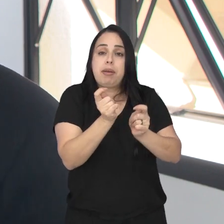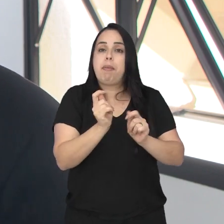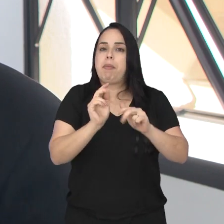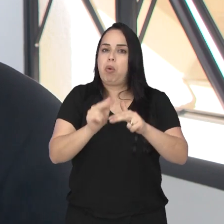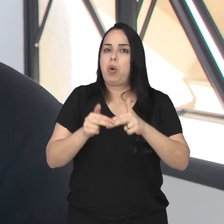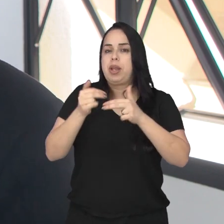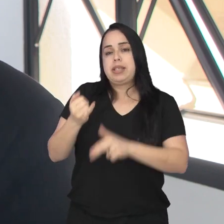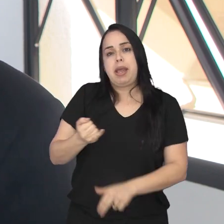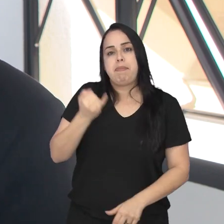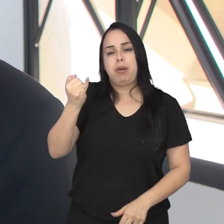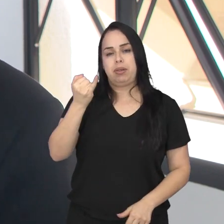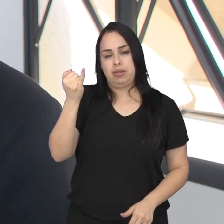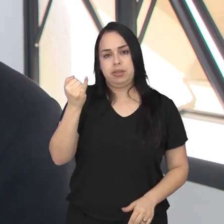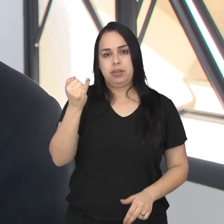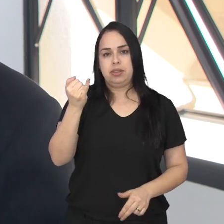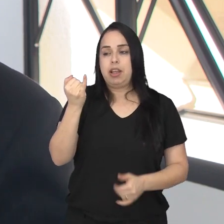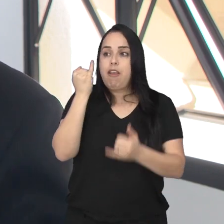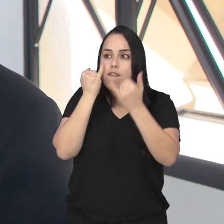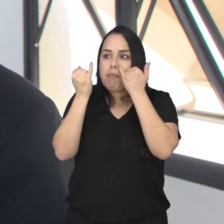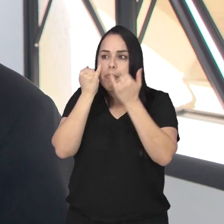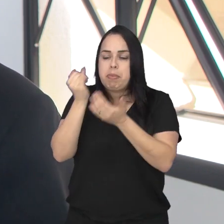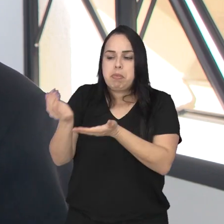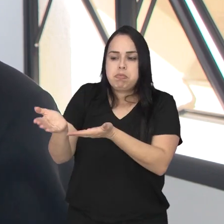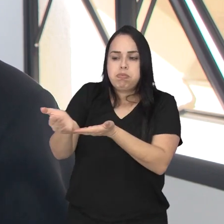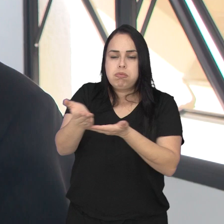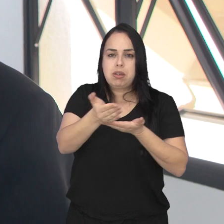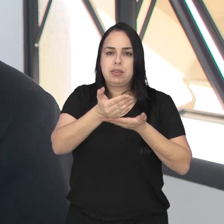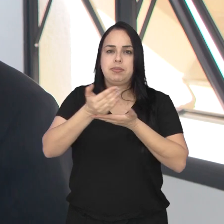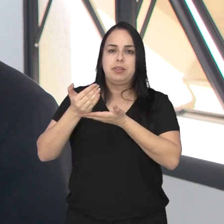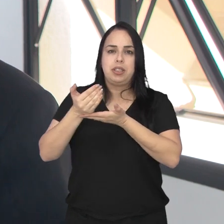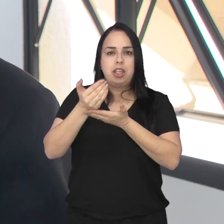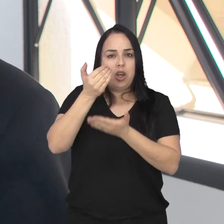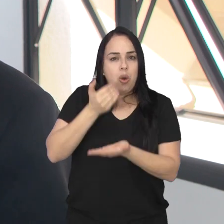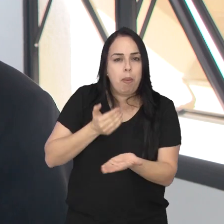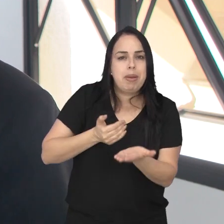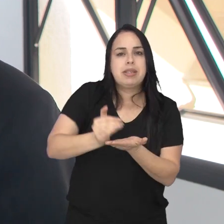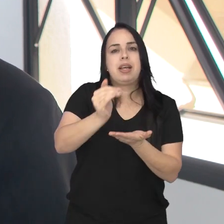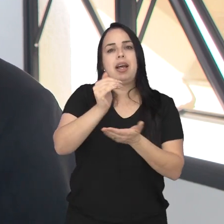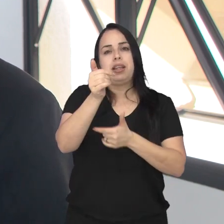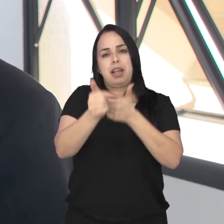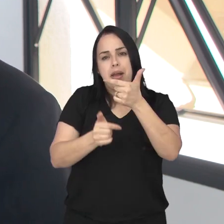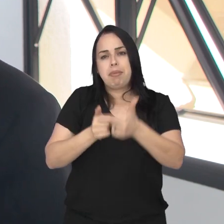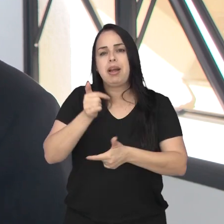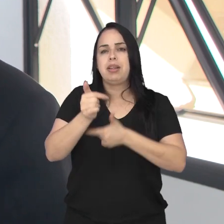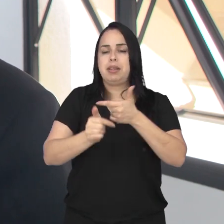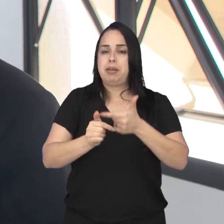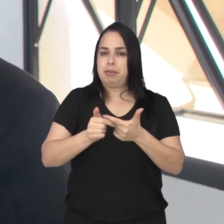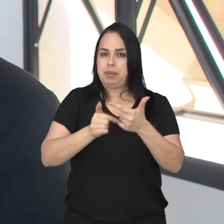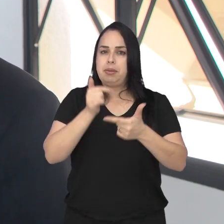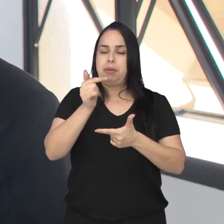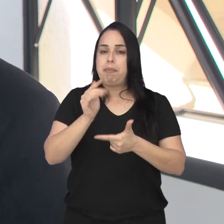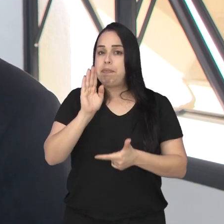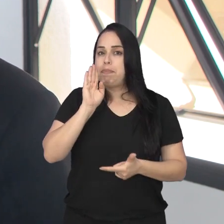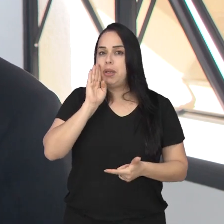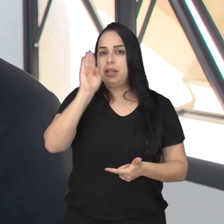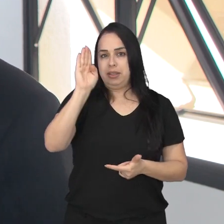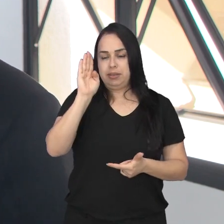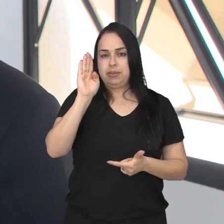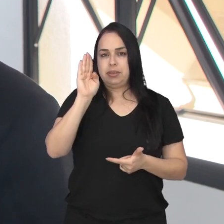por isso que é muito importante a gente ter essas informações e a partir dela começar o trabalho